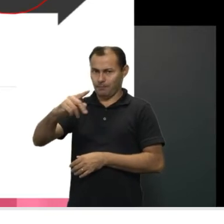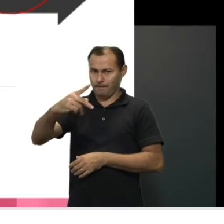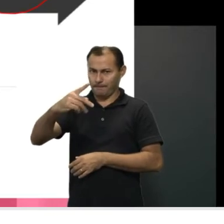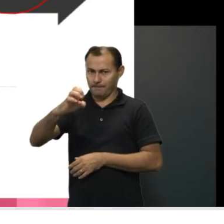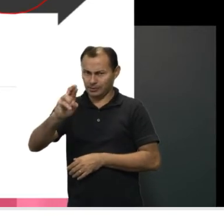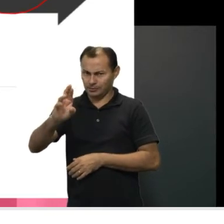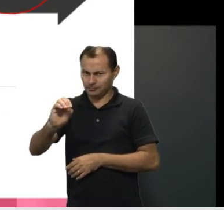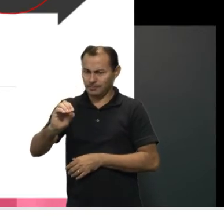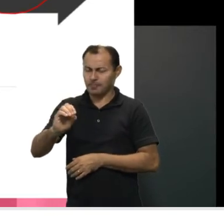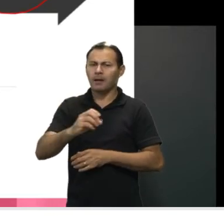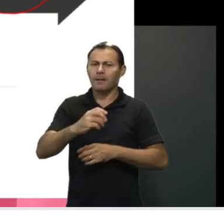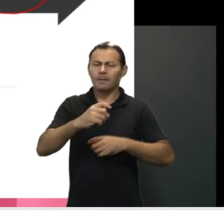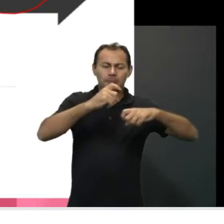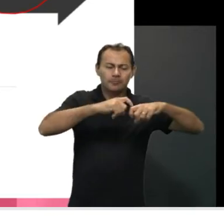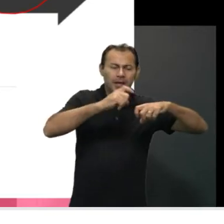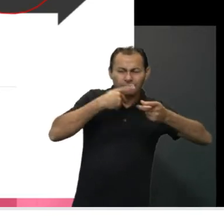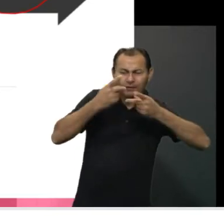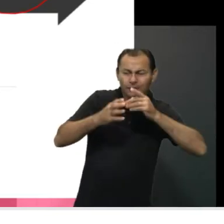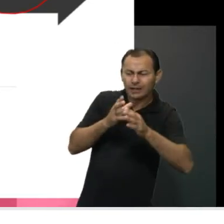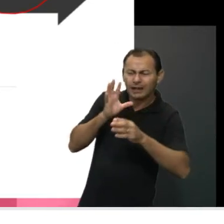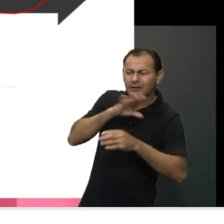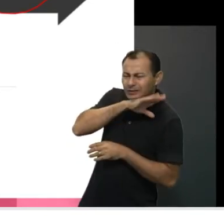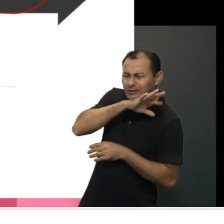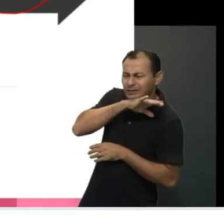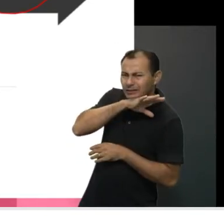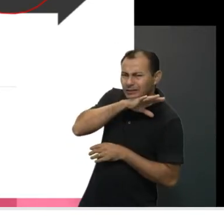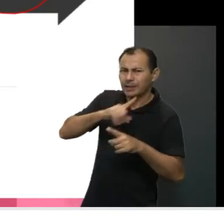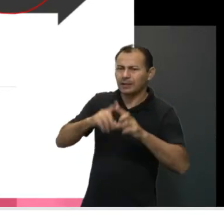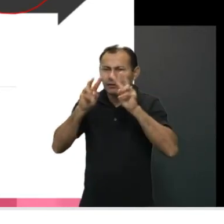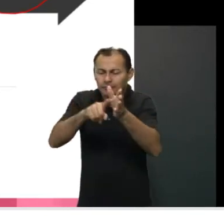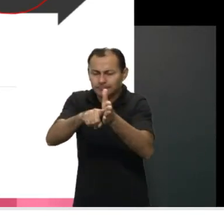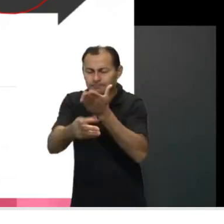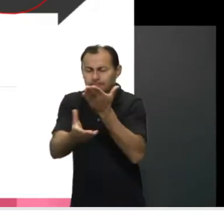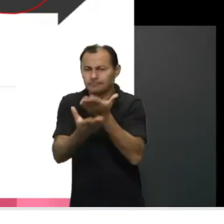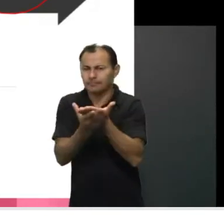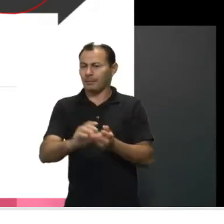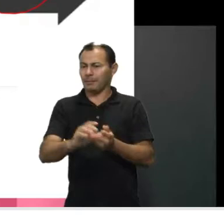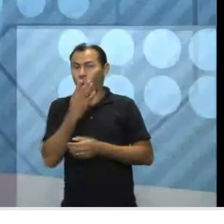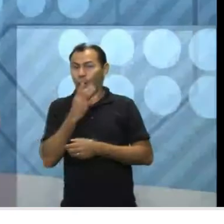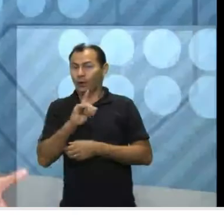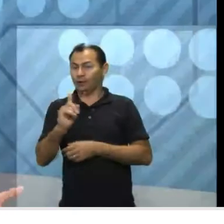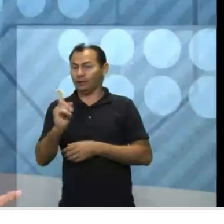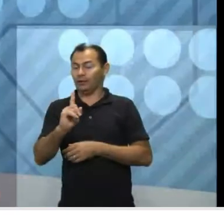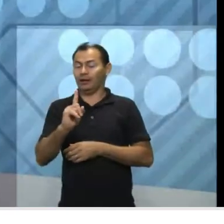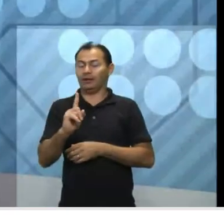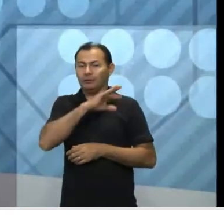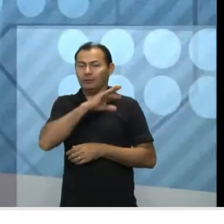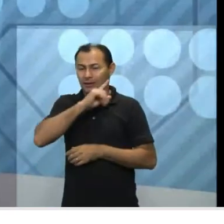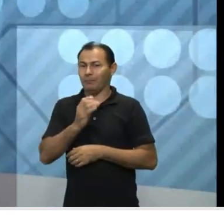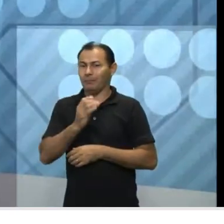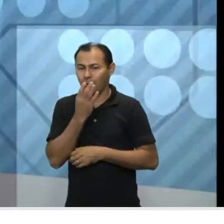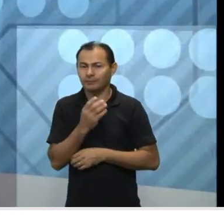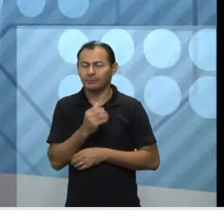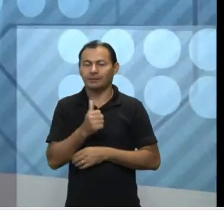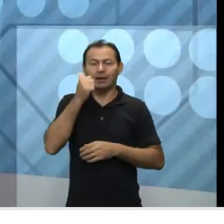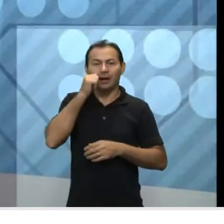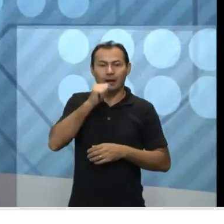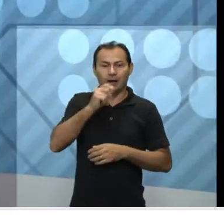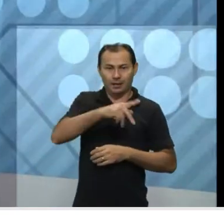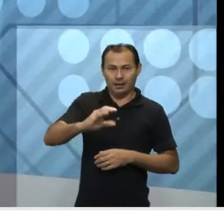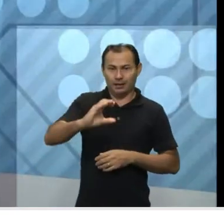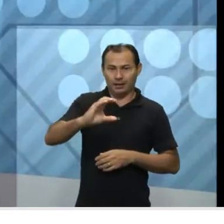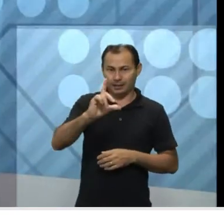ruim, mas agora ela vê pesquisas falando que não, o contrário. Clarice, a professora, nesse